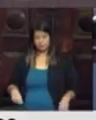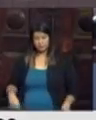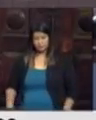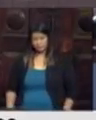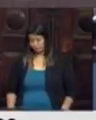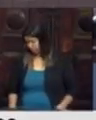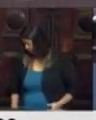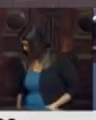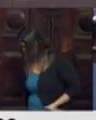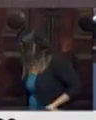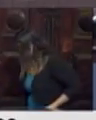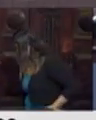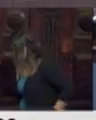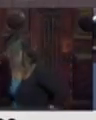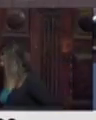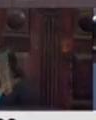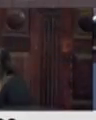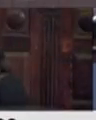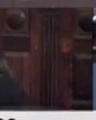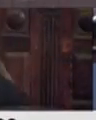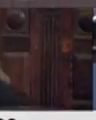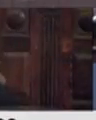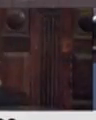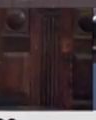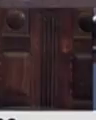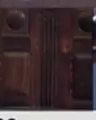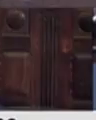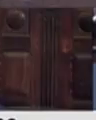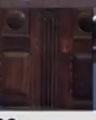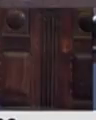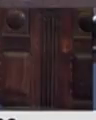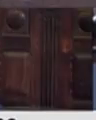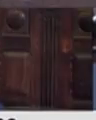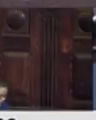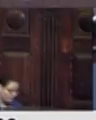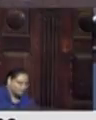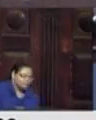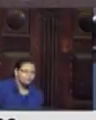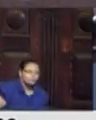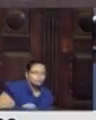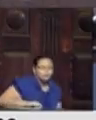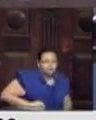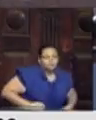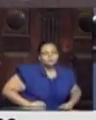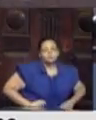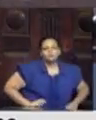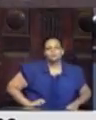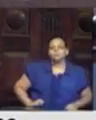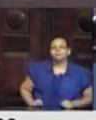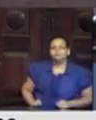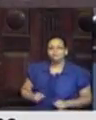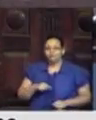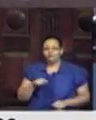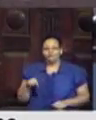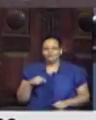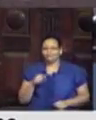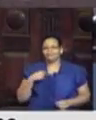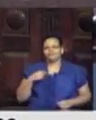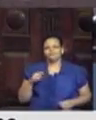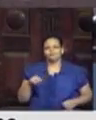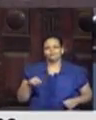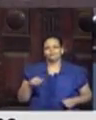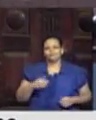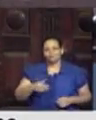E nós não temos estrutura para poder suportar este surto de febre amarela que